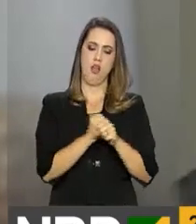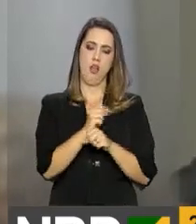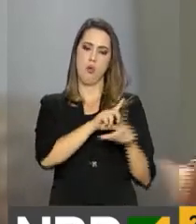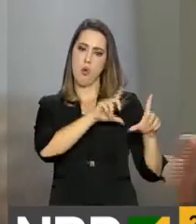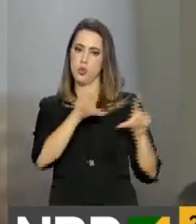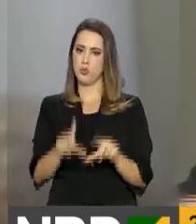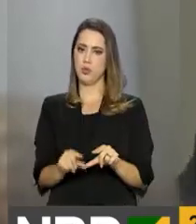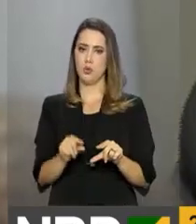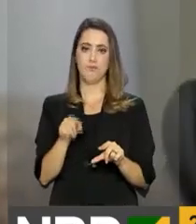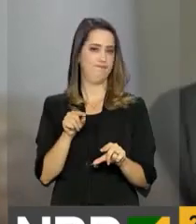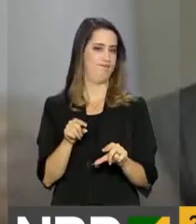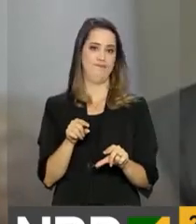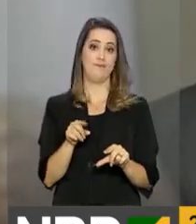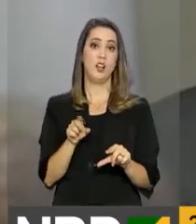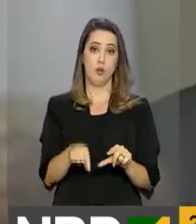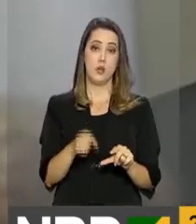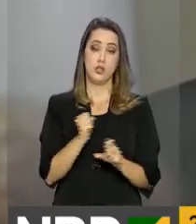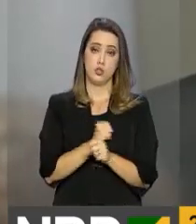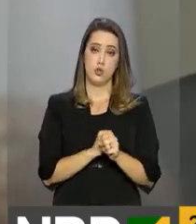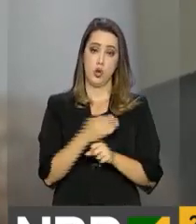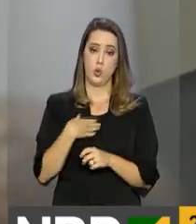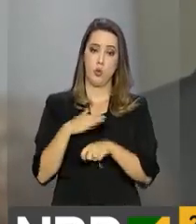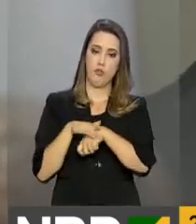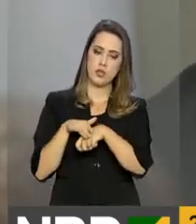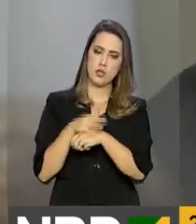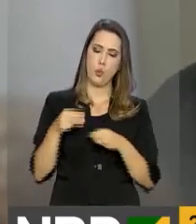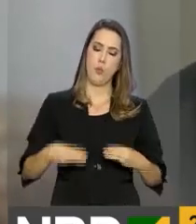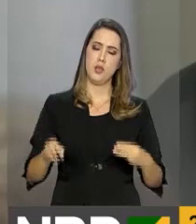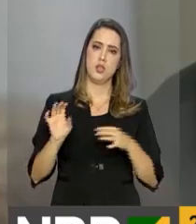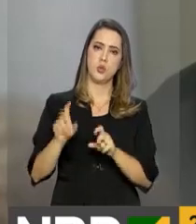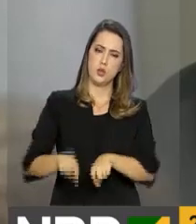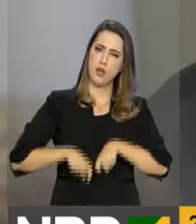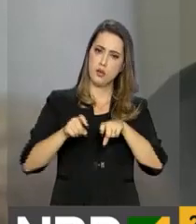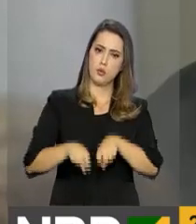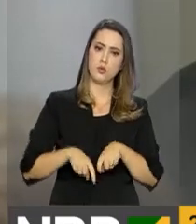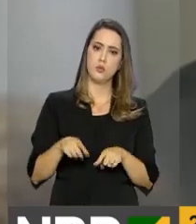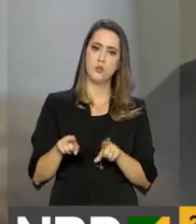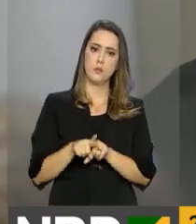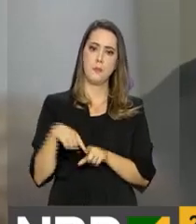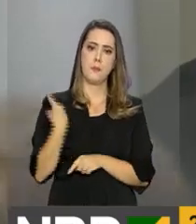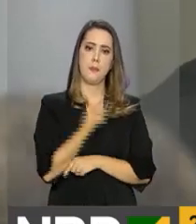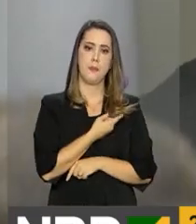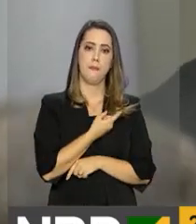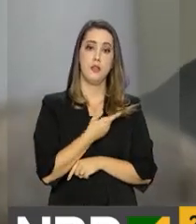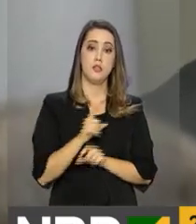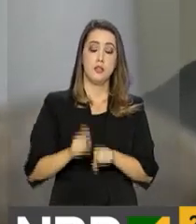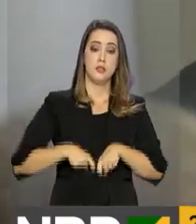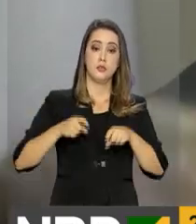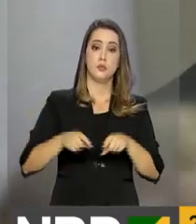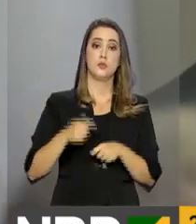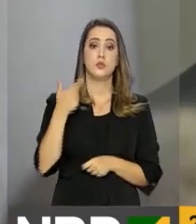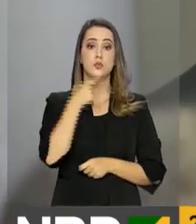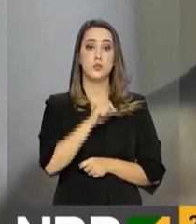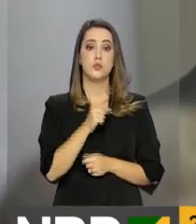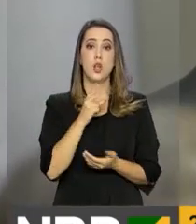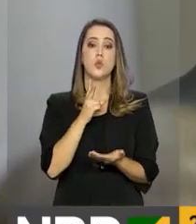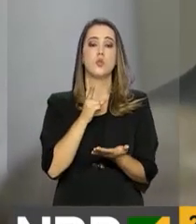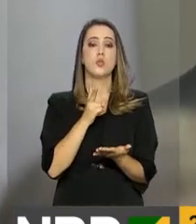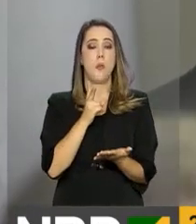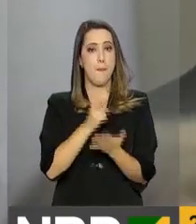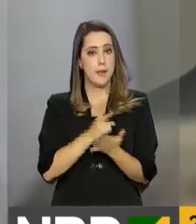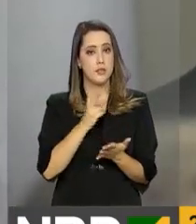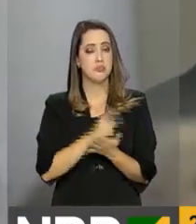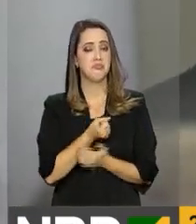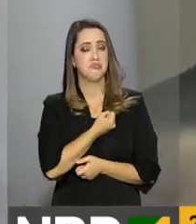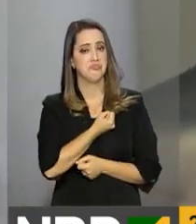não. Hoje ainda, eu falava com o Blairo, Maggi, e a nossa safra vai atingir os mesmos índices